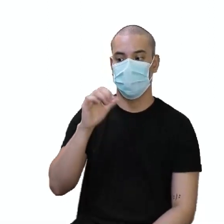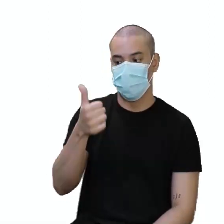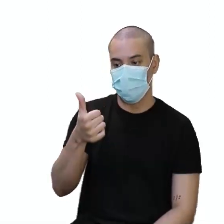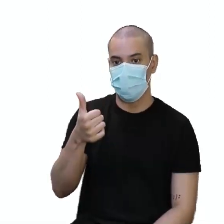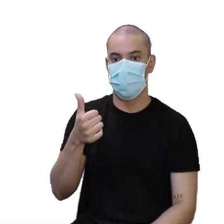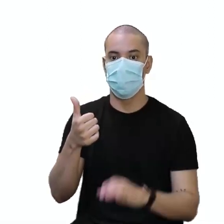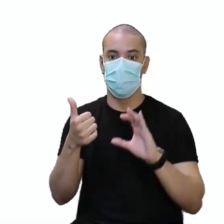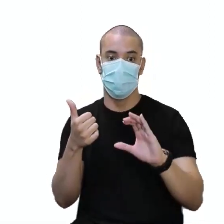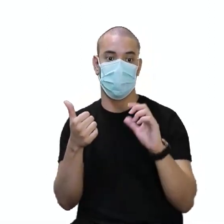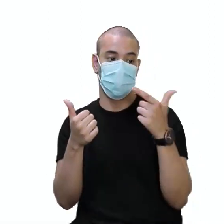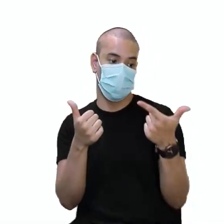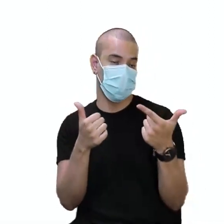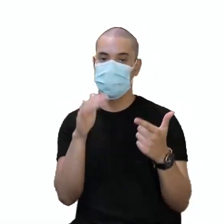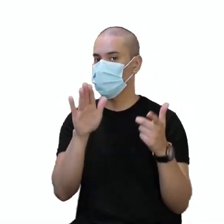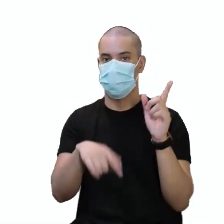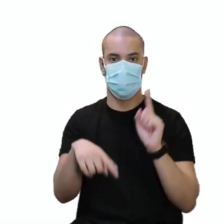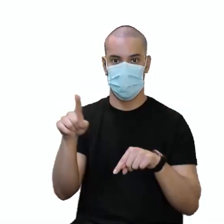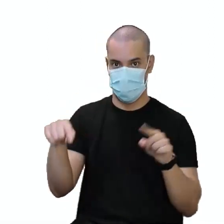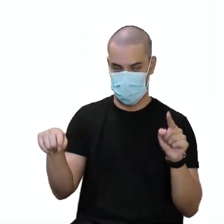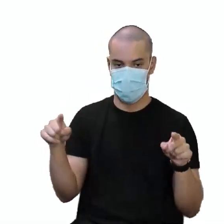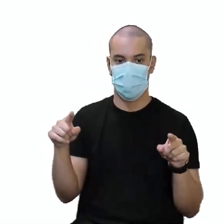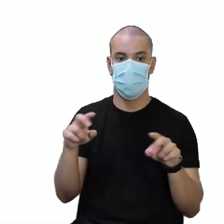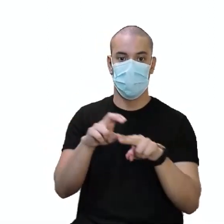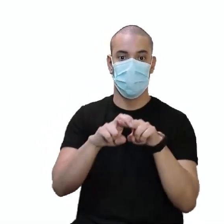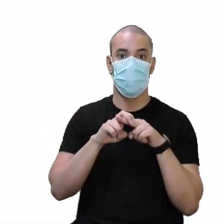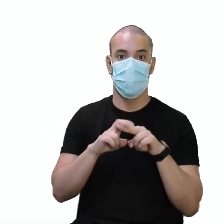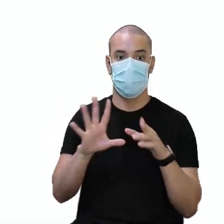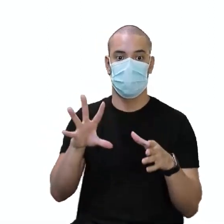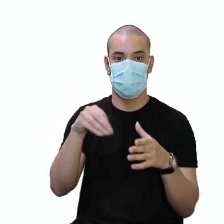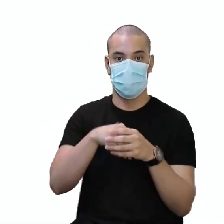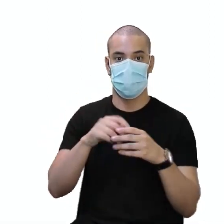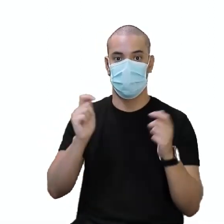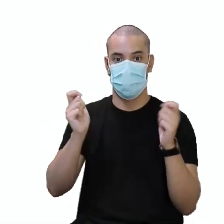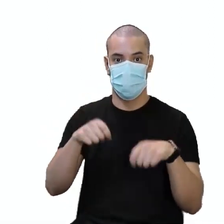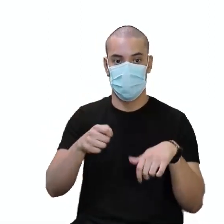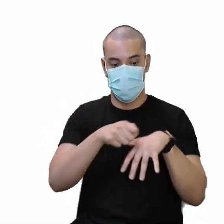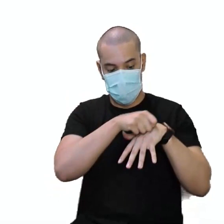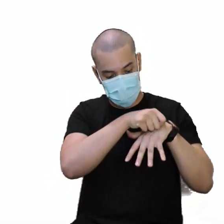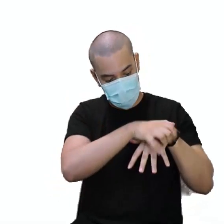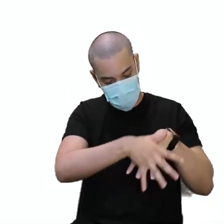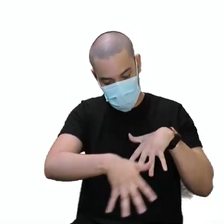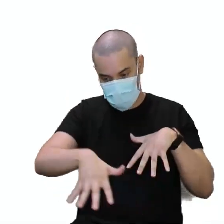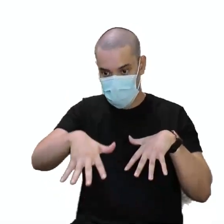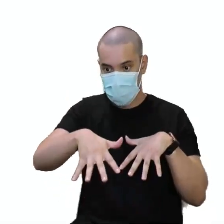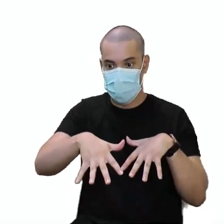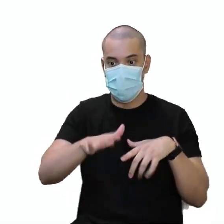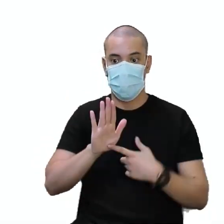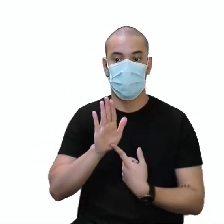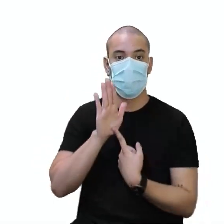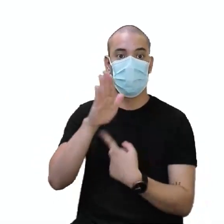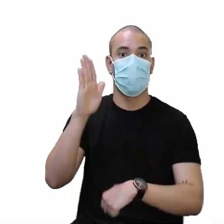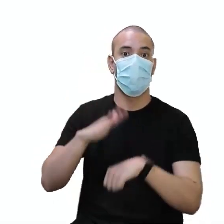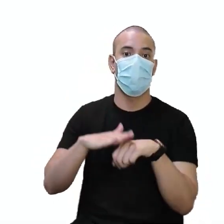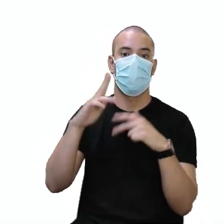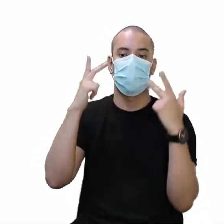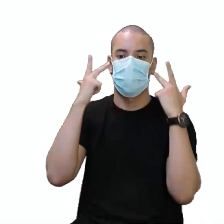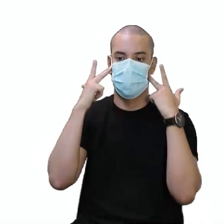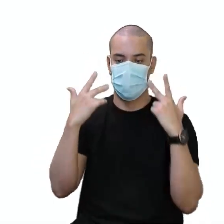primário. Então, a cadeia alimentar, ela tem ramificações, porque ela vai representar o que é mais natural, né? Na